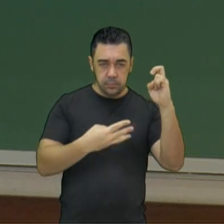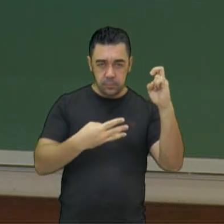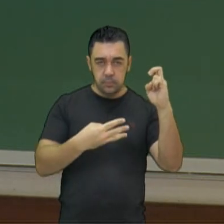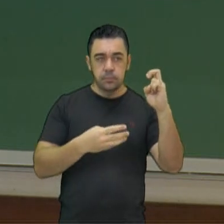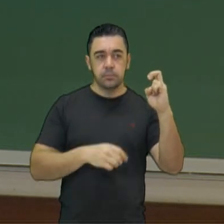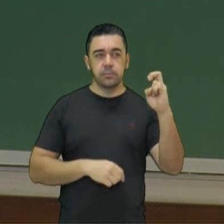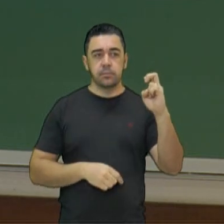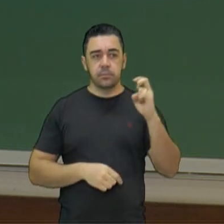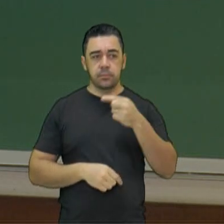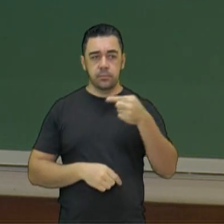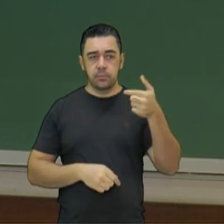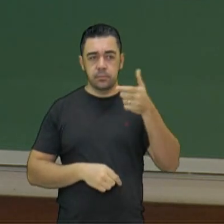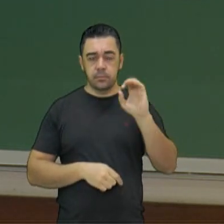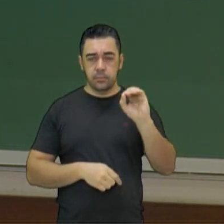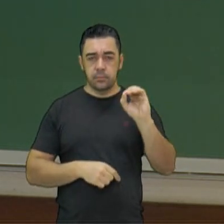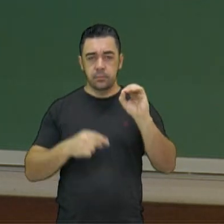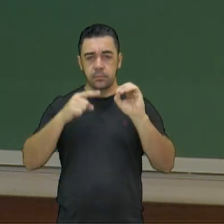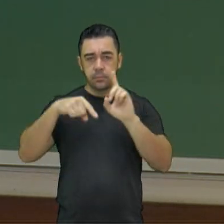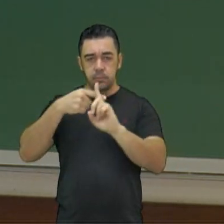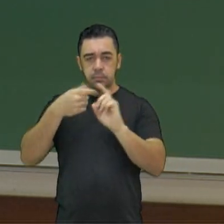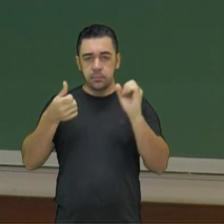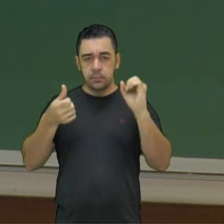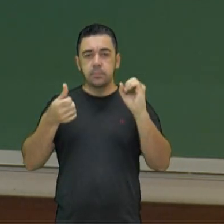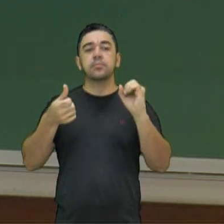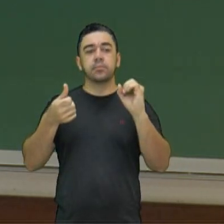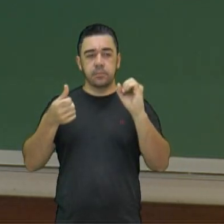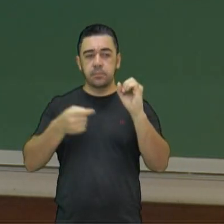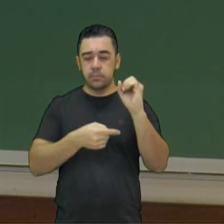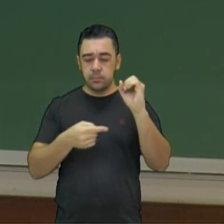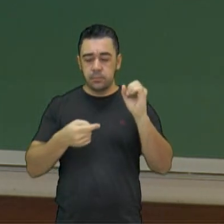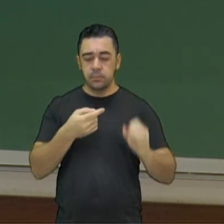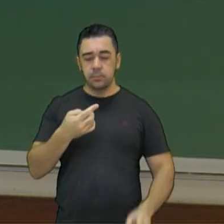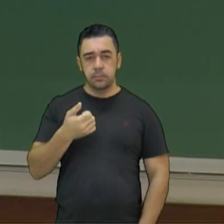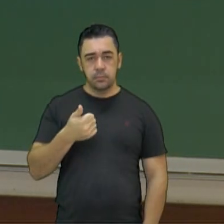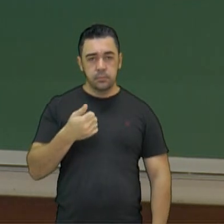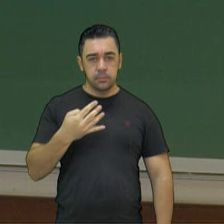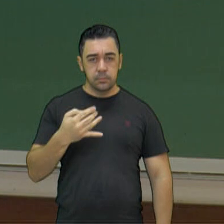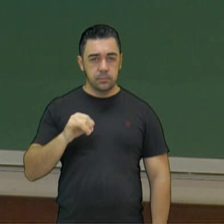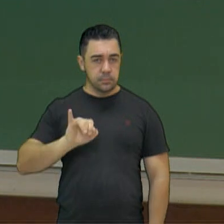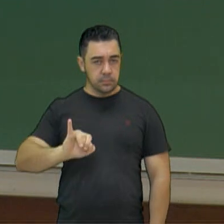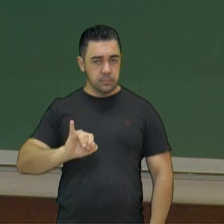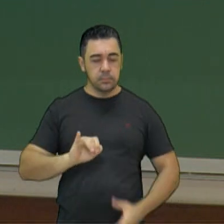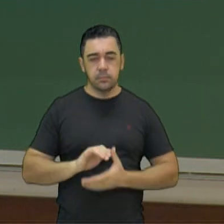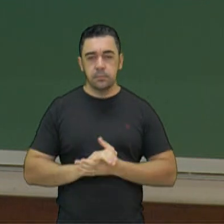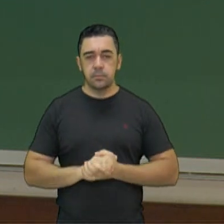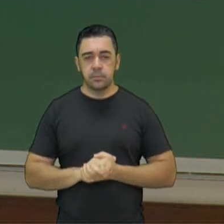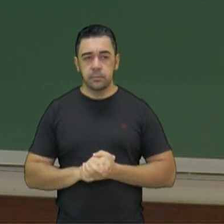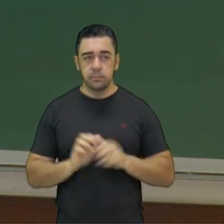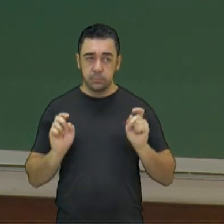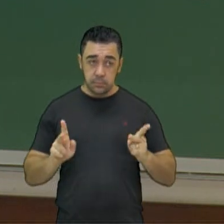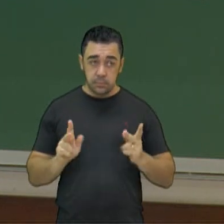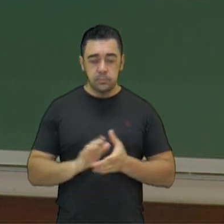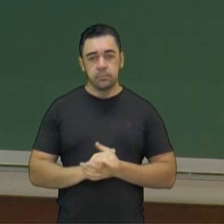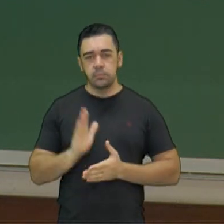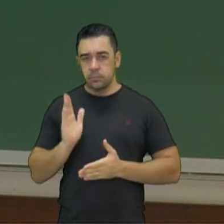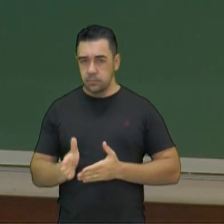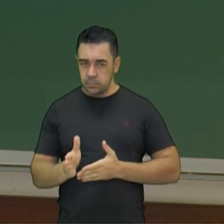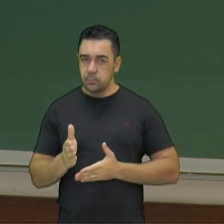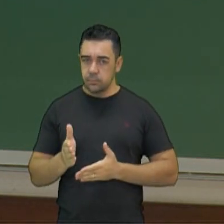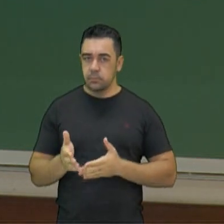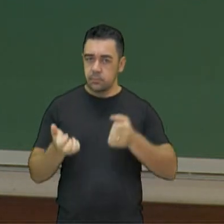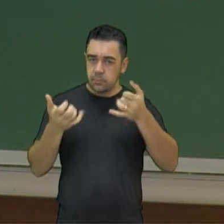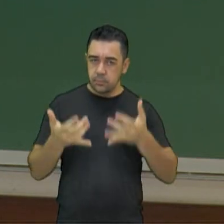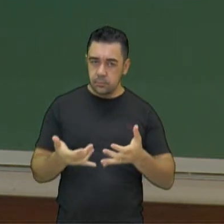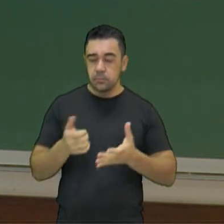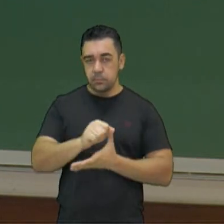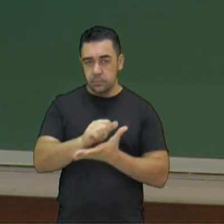23. Menos 20 mais 6, menos 14. Ok? Então, já dito isso,